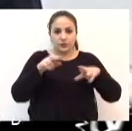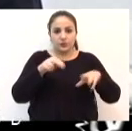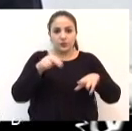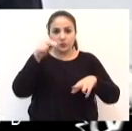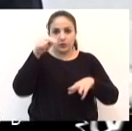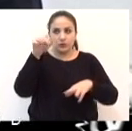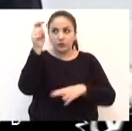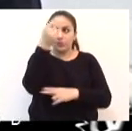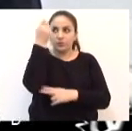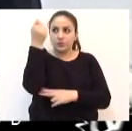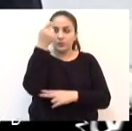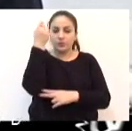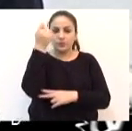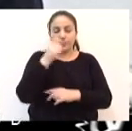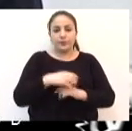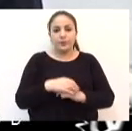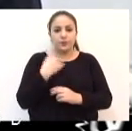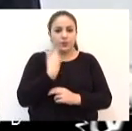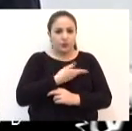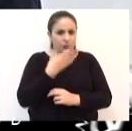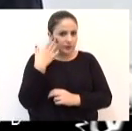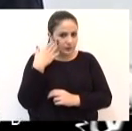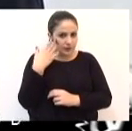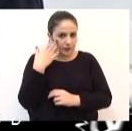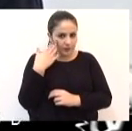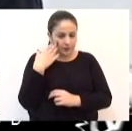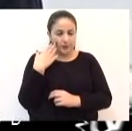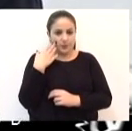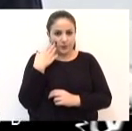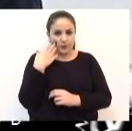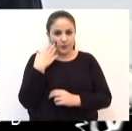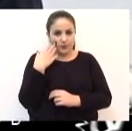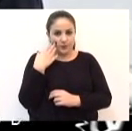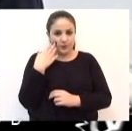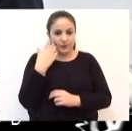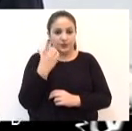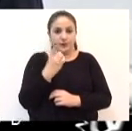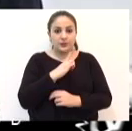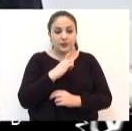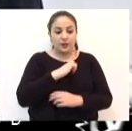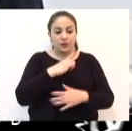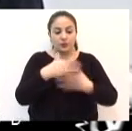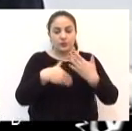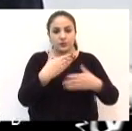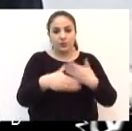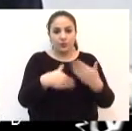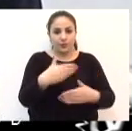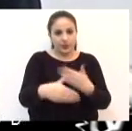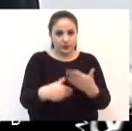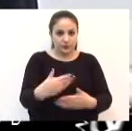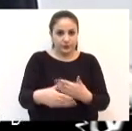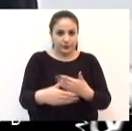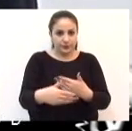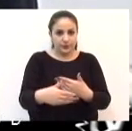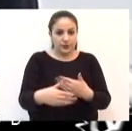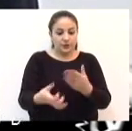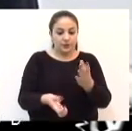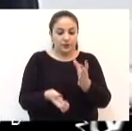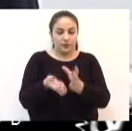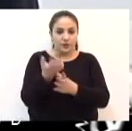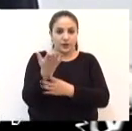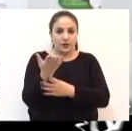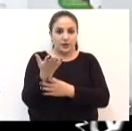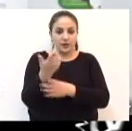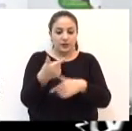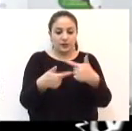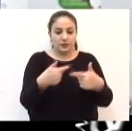Sul. Porque a gente sabe que logo ali, Rufa, vem o desenvolvimento atrás. E isso vai gerar emprego e